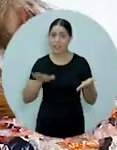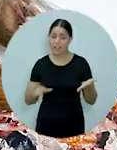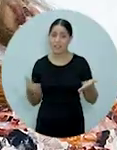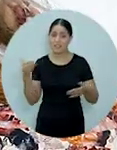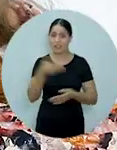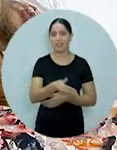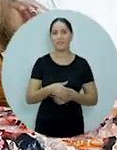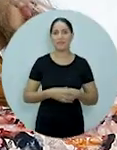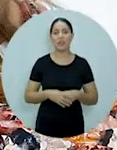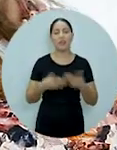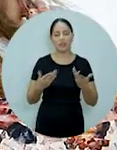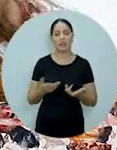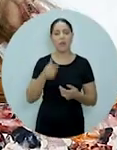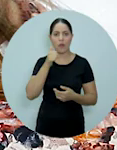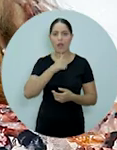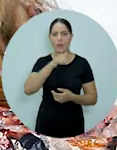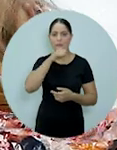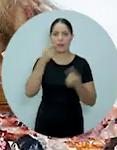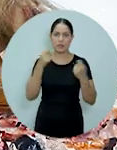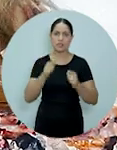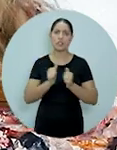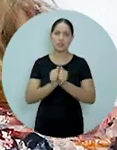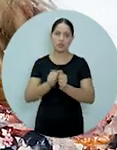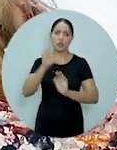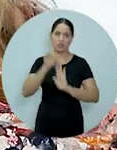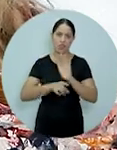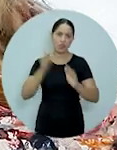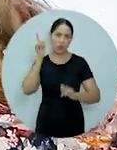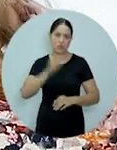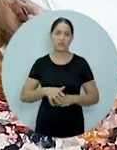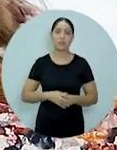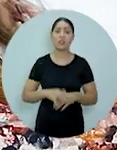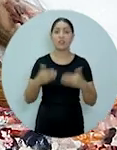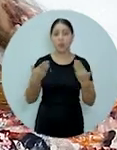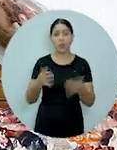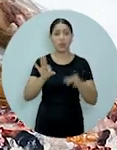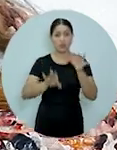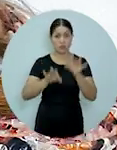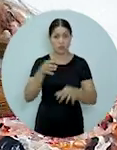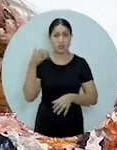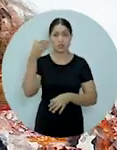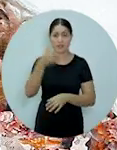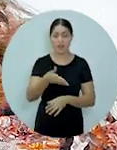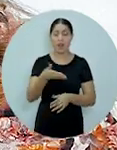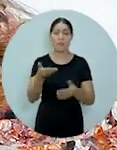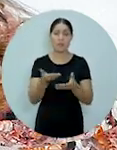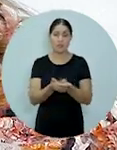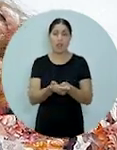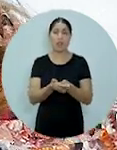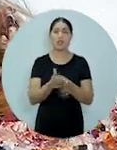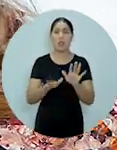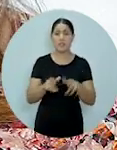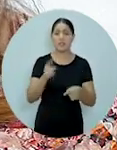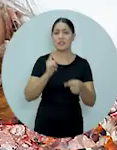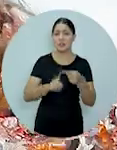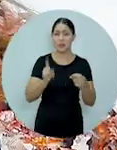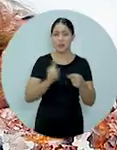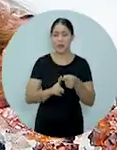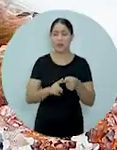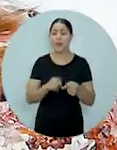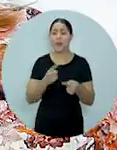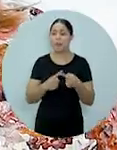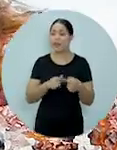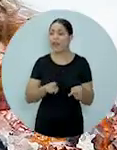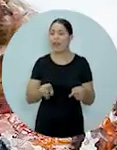direito. A mãe, então, ela tem que facilitar que esse direito do filho se concretize. Quando a gente vai para o judiciário e há esse problema,